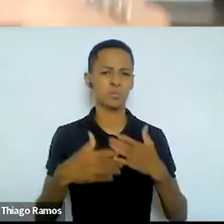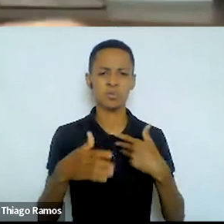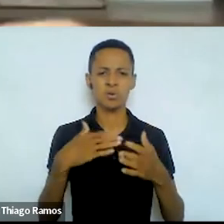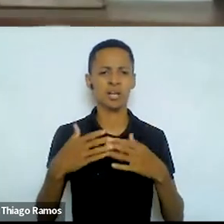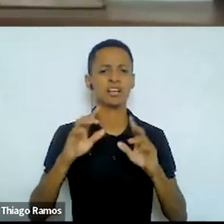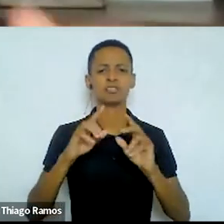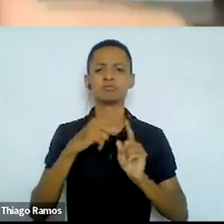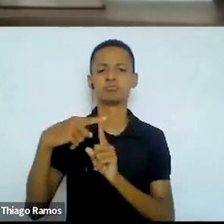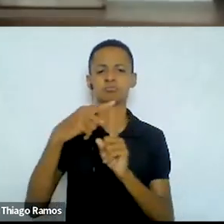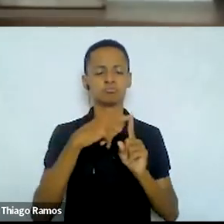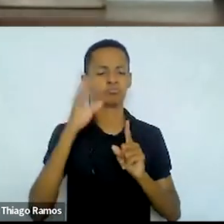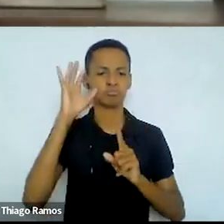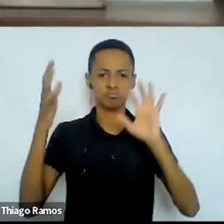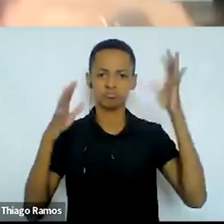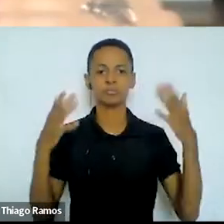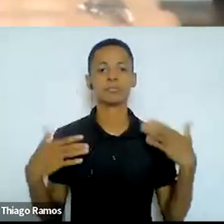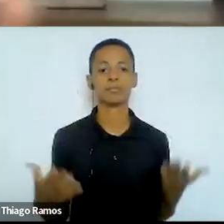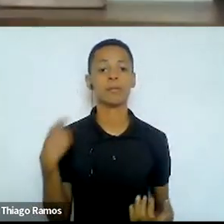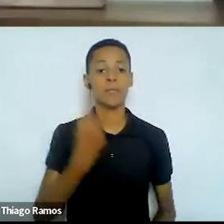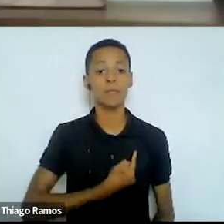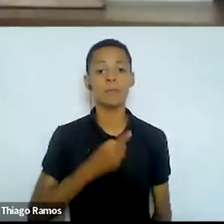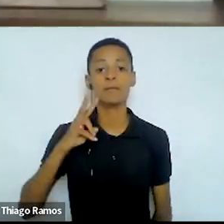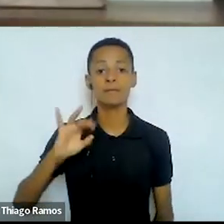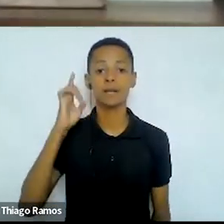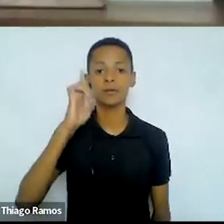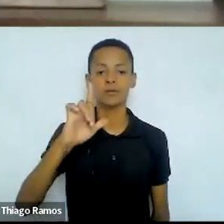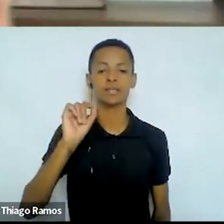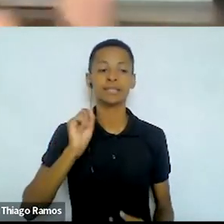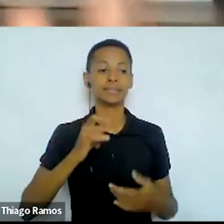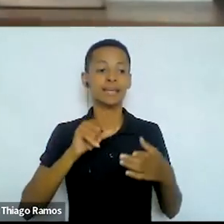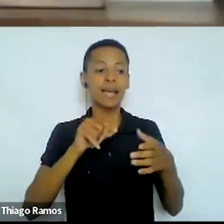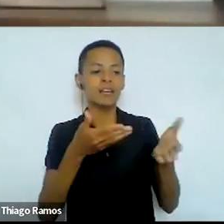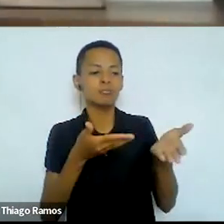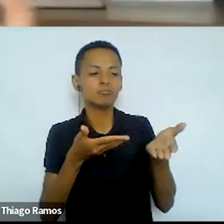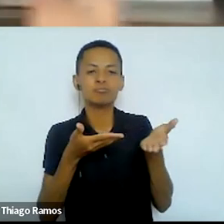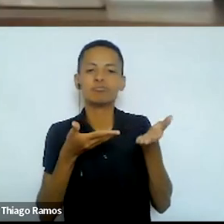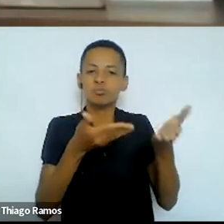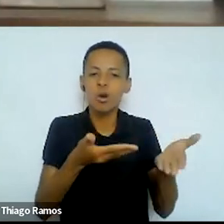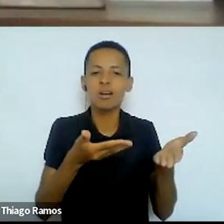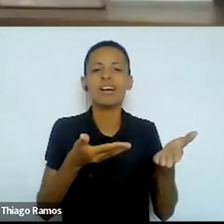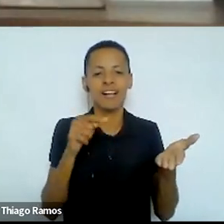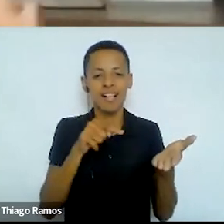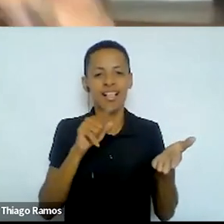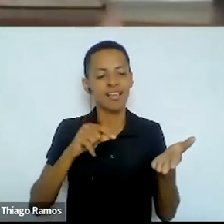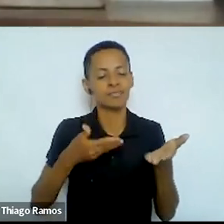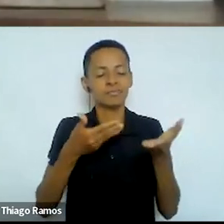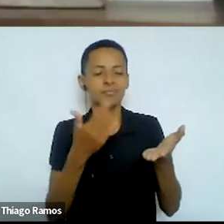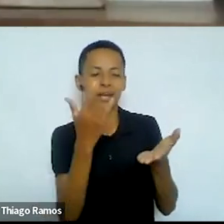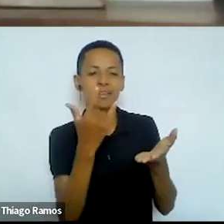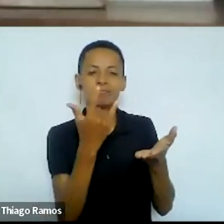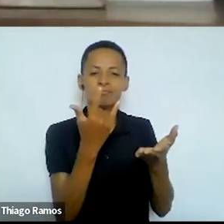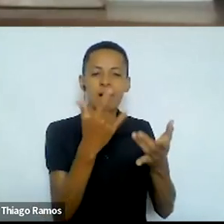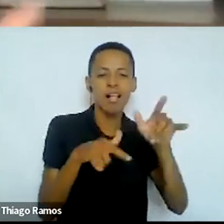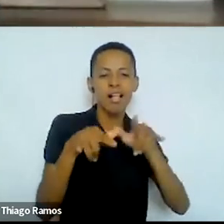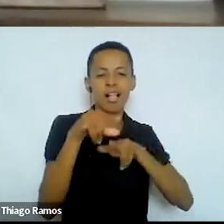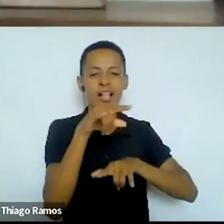situação, a gente só vai construir isso convidando as pessoas. É um convite, é uma sedução. É uma sedução para o